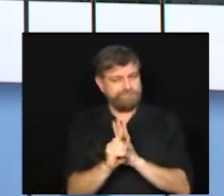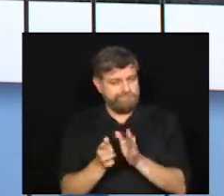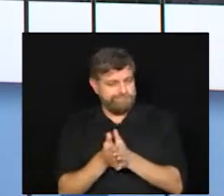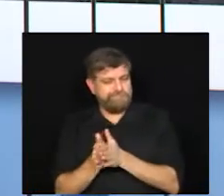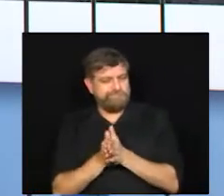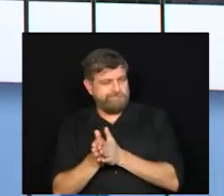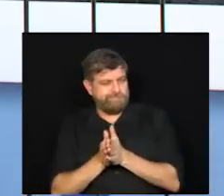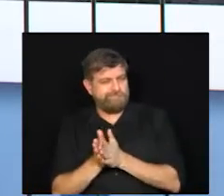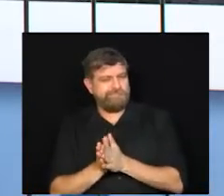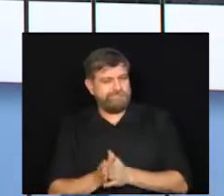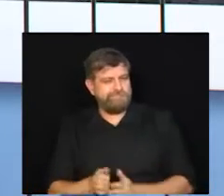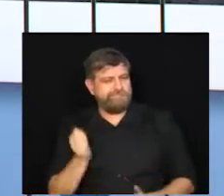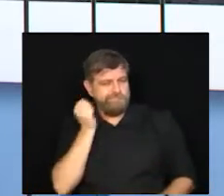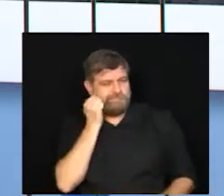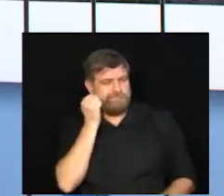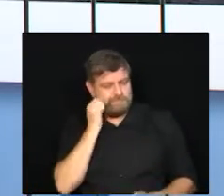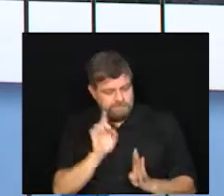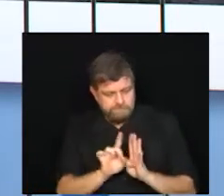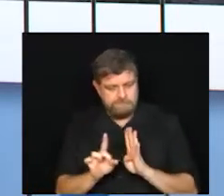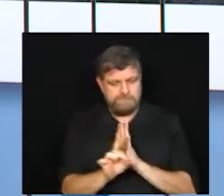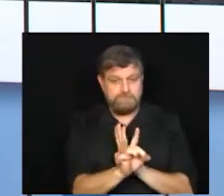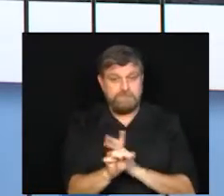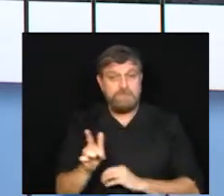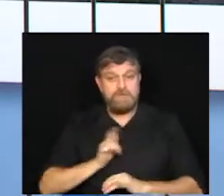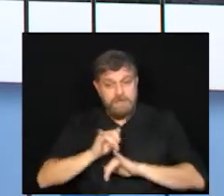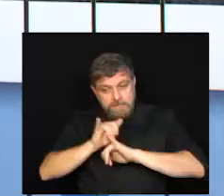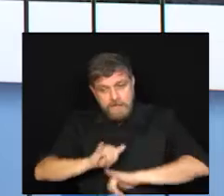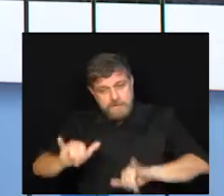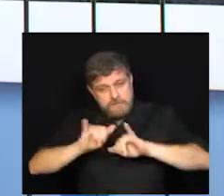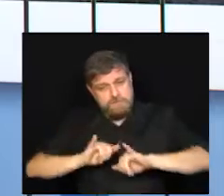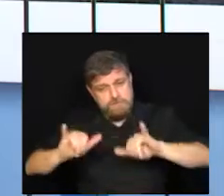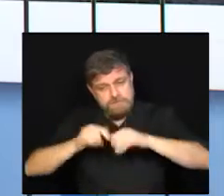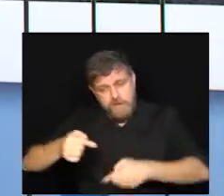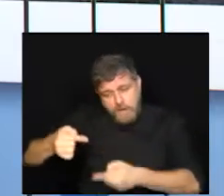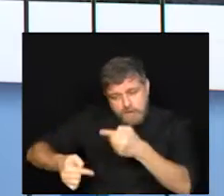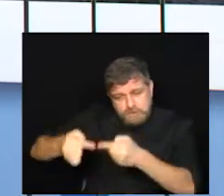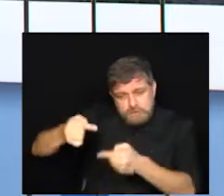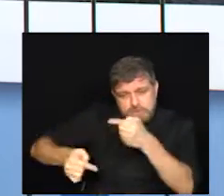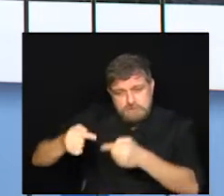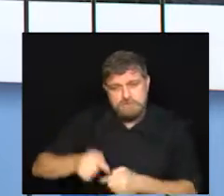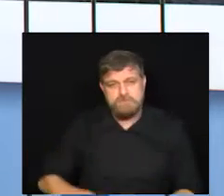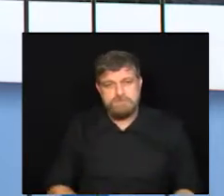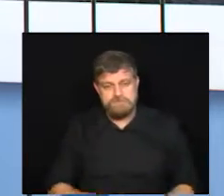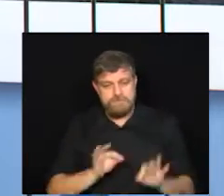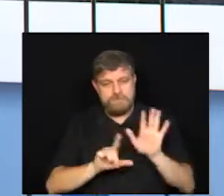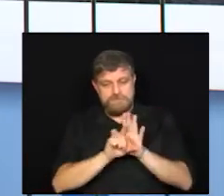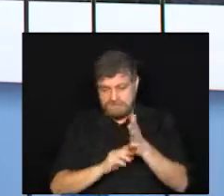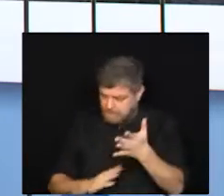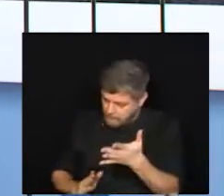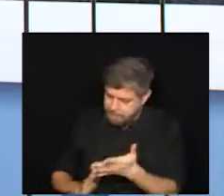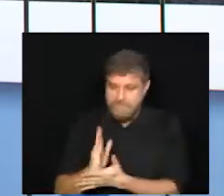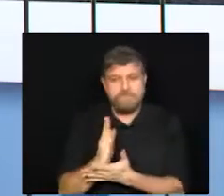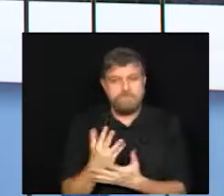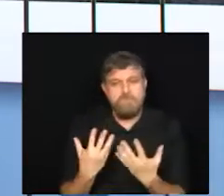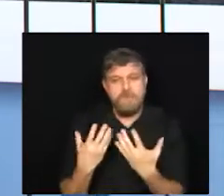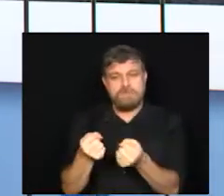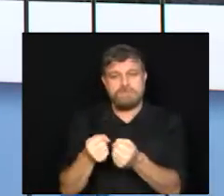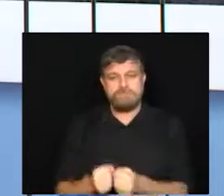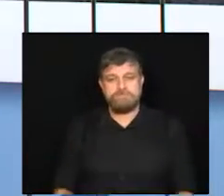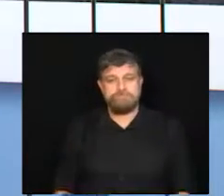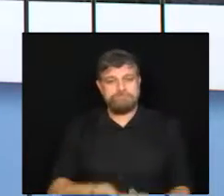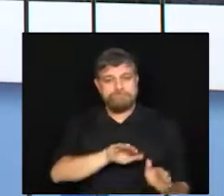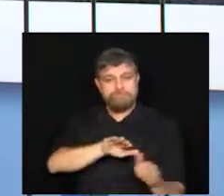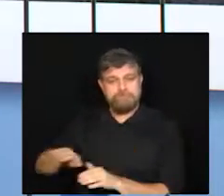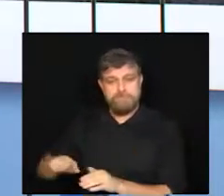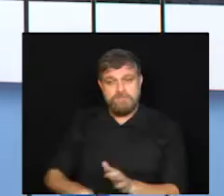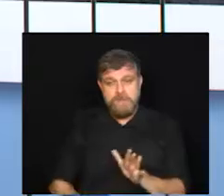isso que a gente teve aí uma ampla divulgação, uma ampla discussão e essa matéria foi aprovada. Também foi aprovado